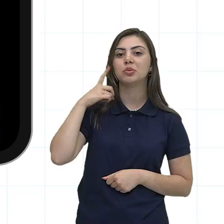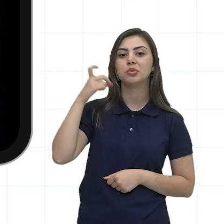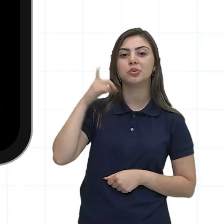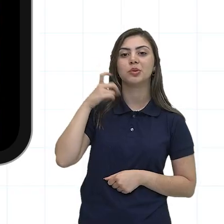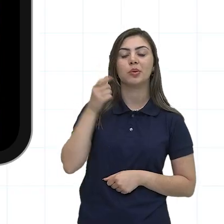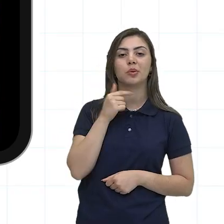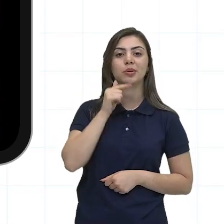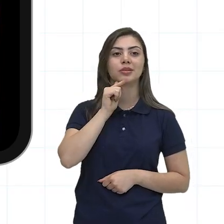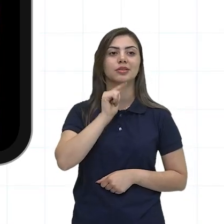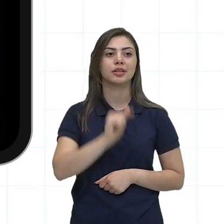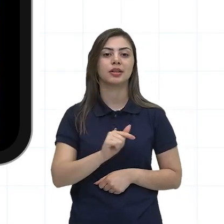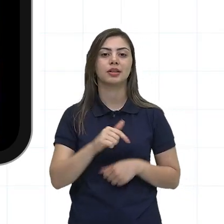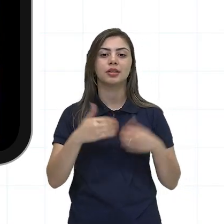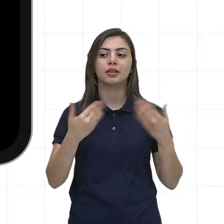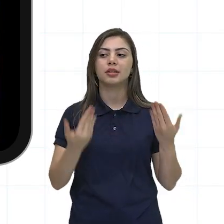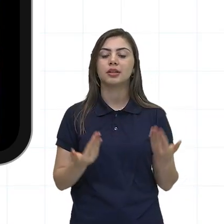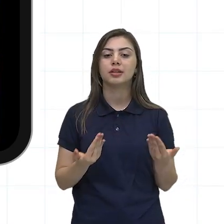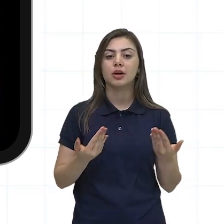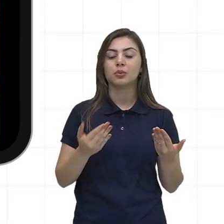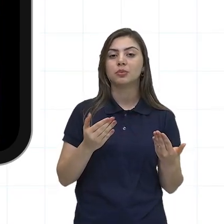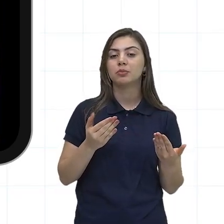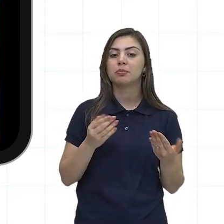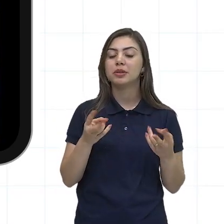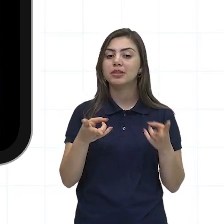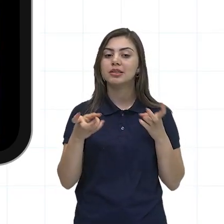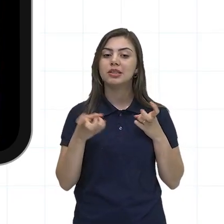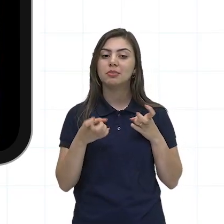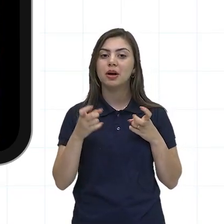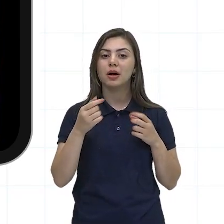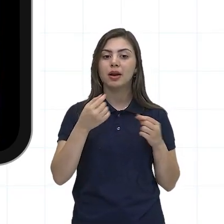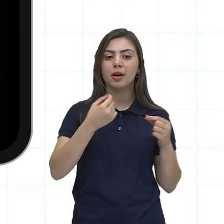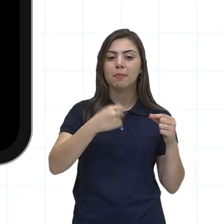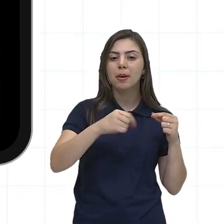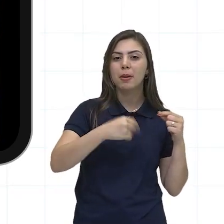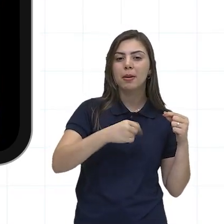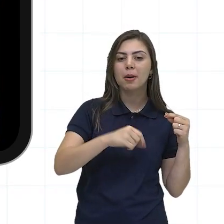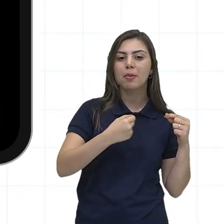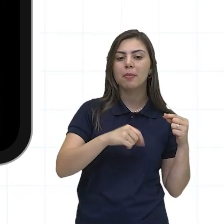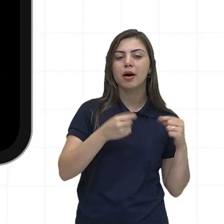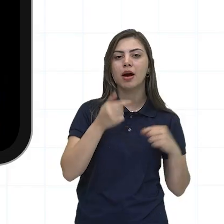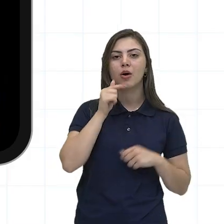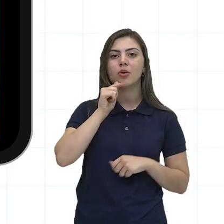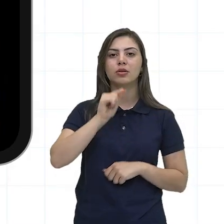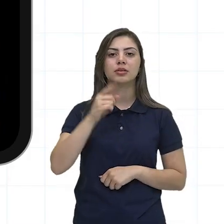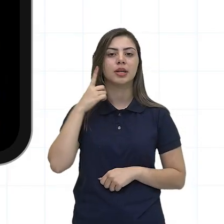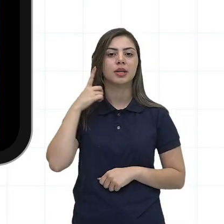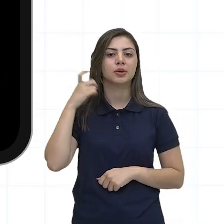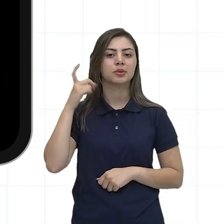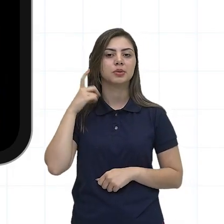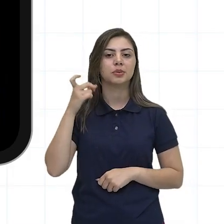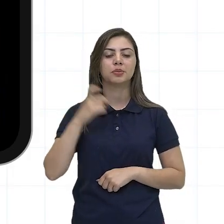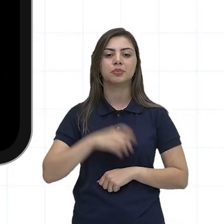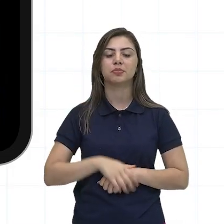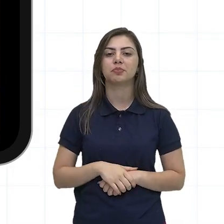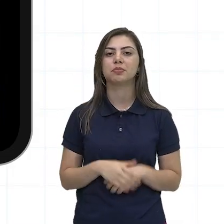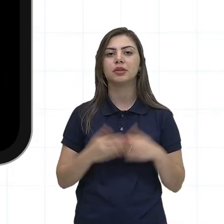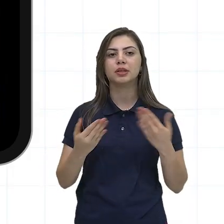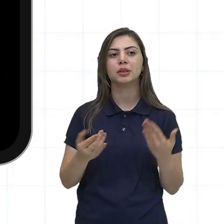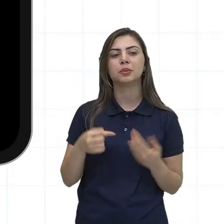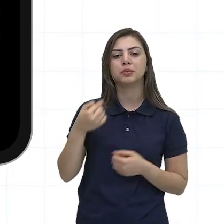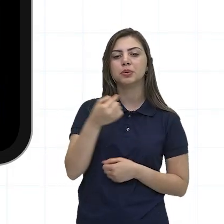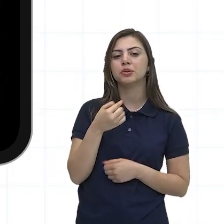som, certo? Então é assim que acontece a emissão do som na utilização da cítara. Parece, a